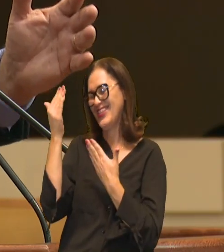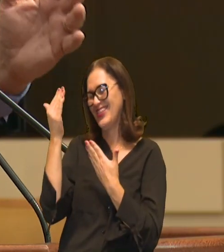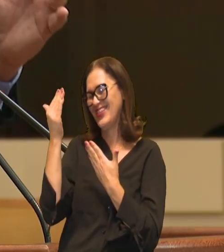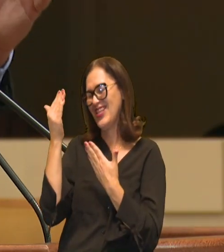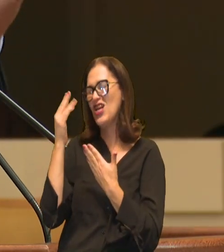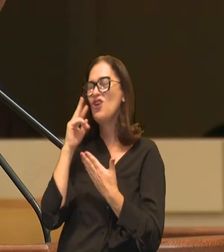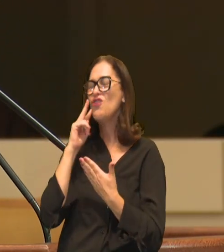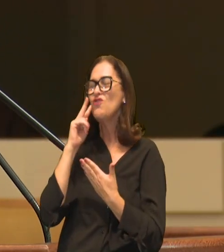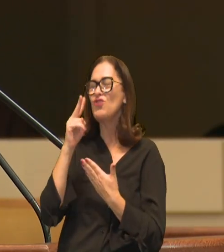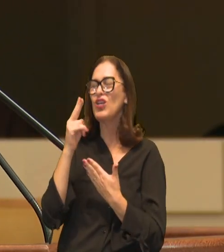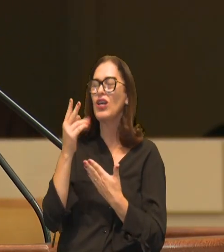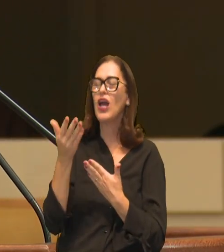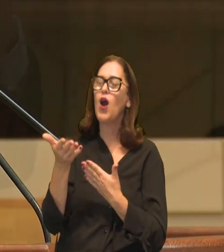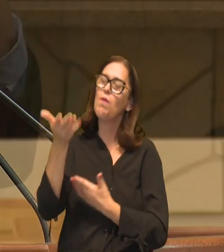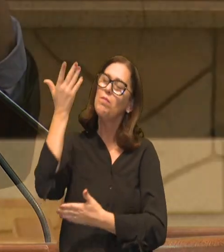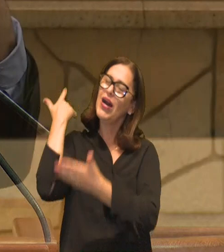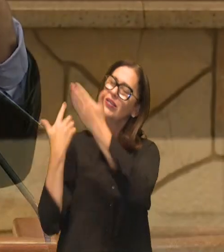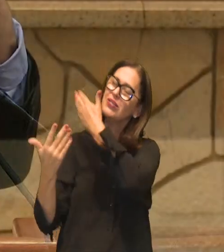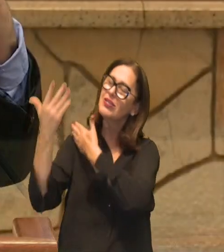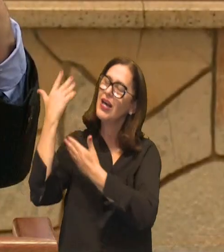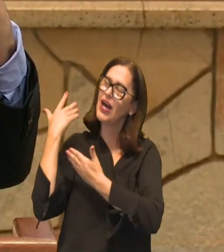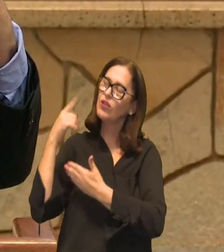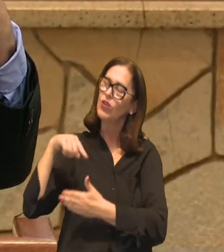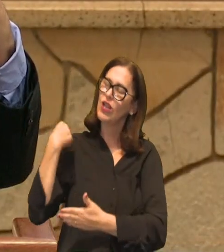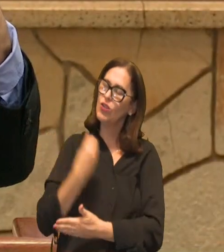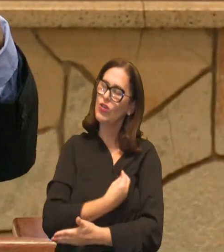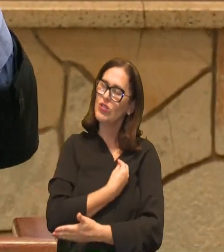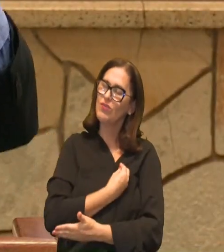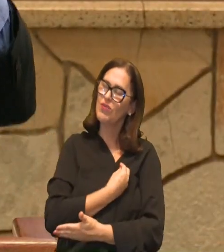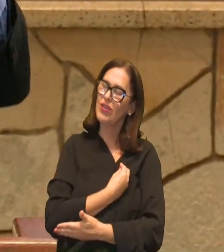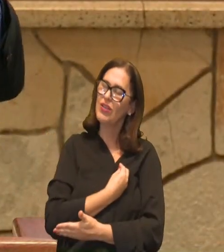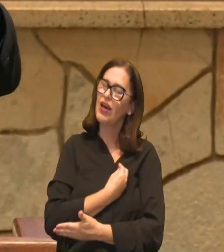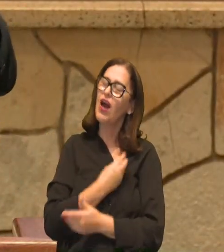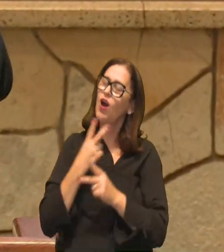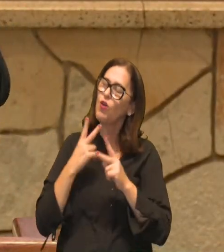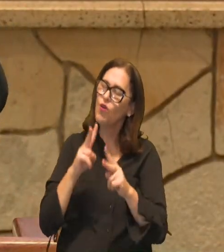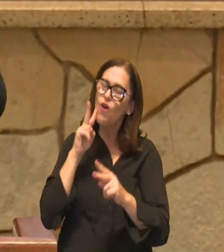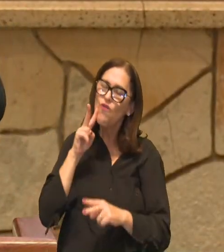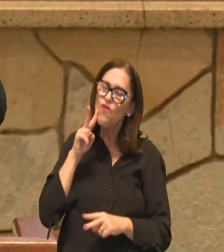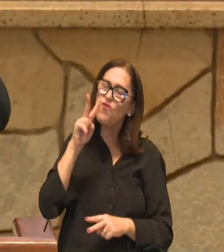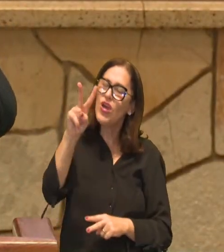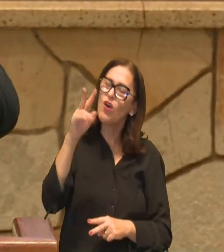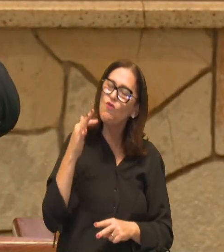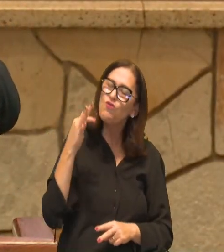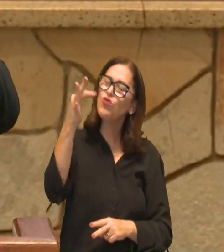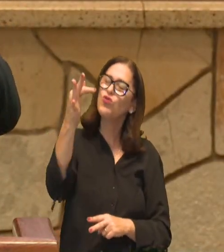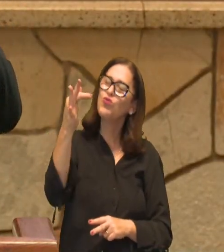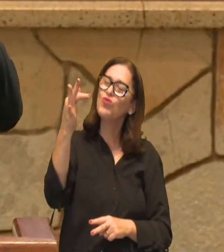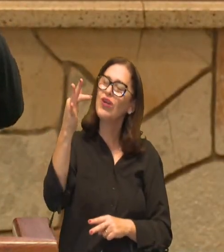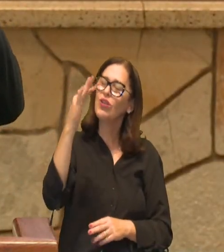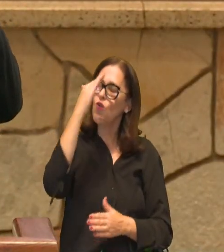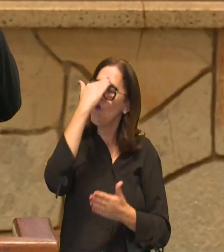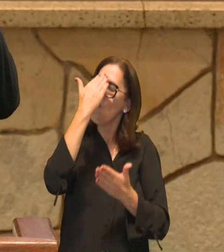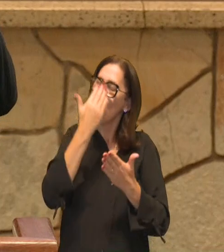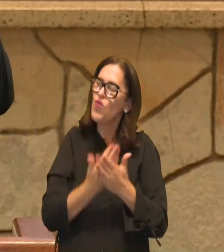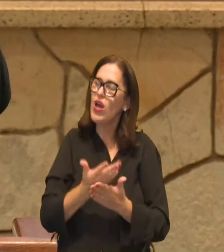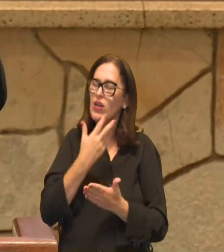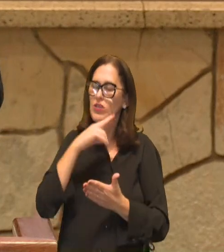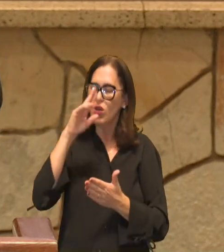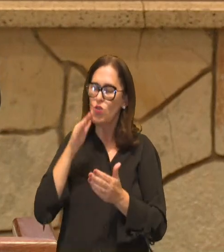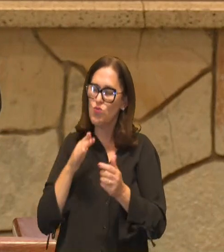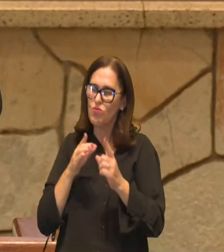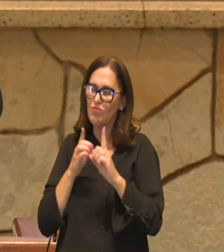Quando olharmos para o retrovisor da história da nossa vida, que nós possamos continuar olhando para frente, na certeza de que o Senhor